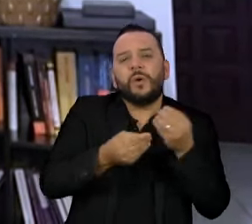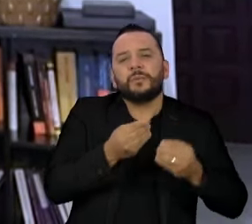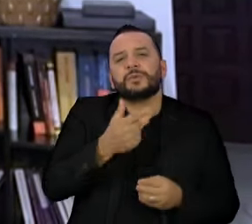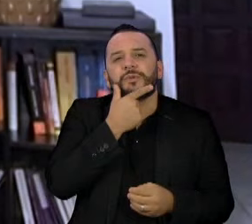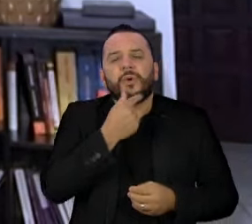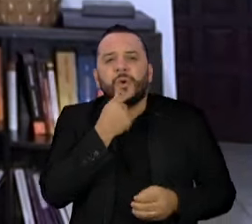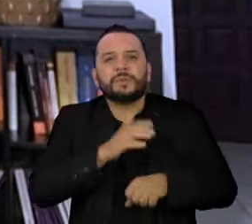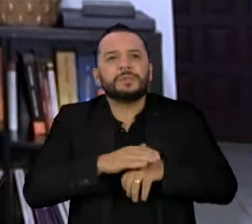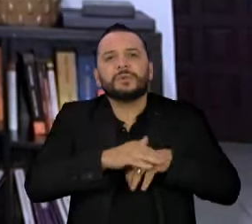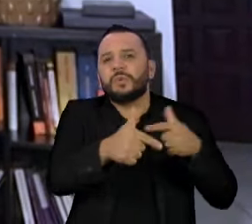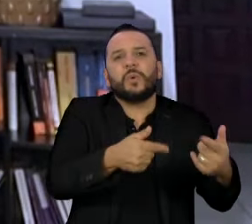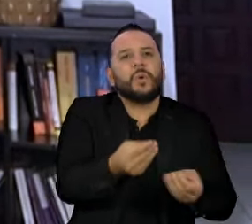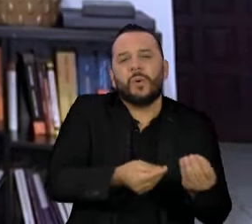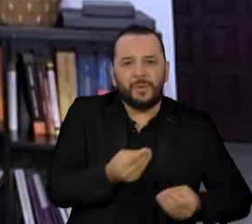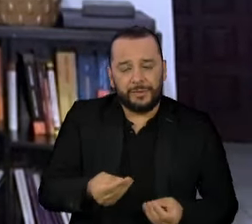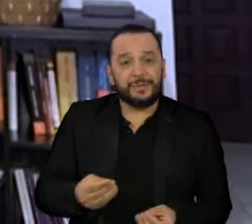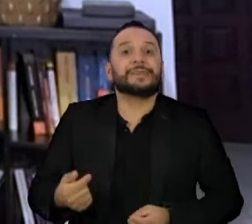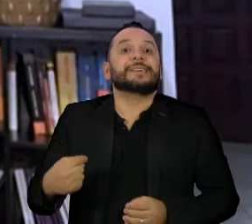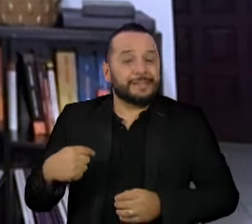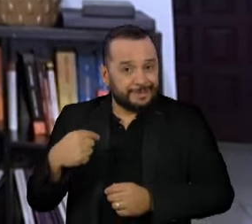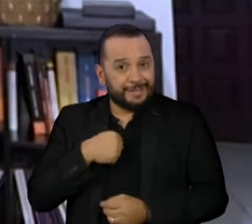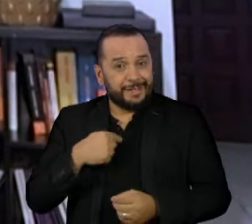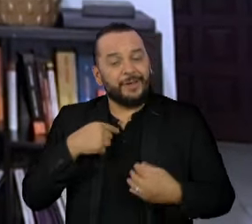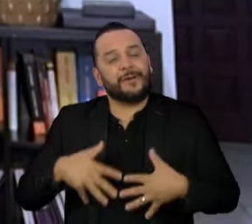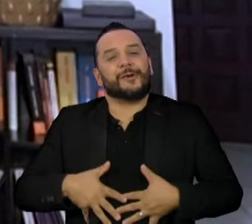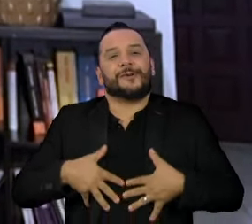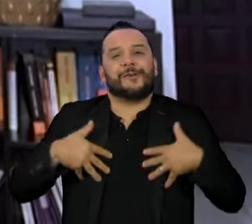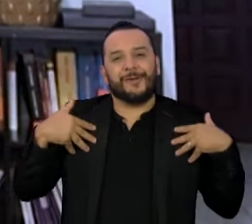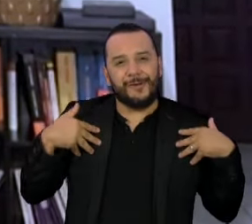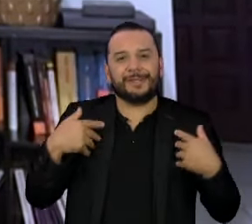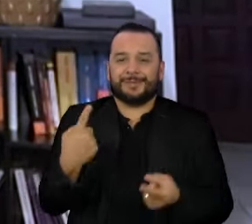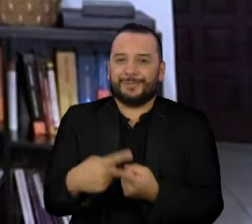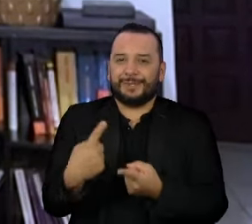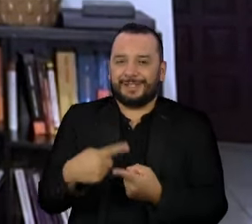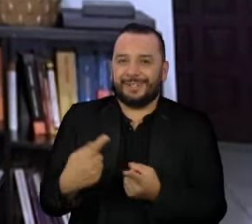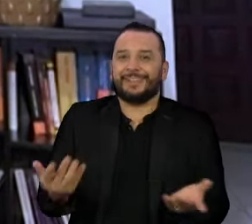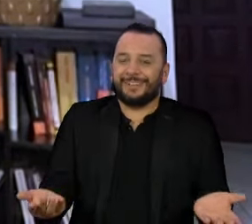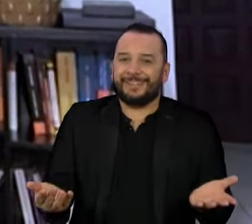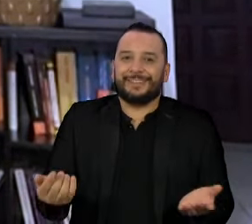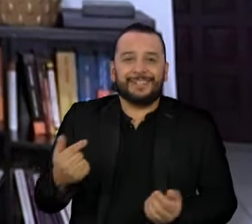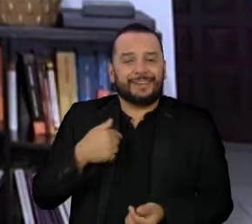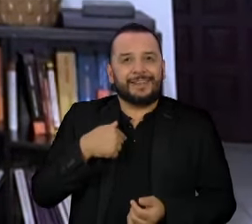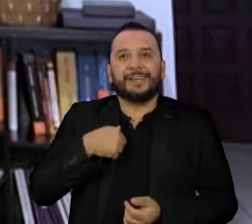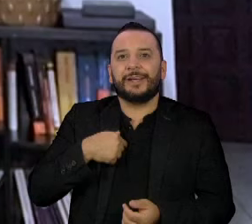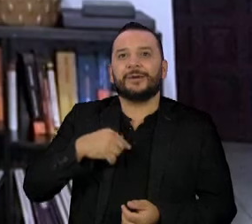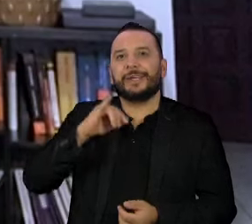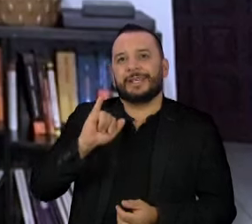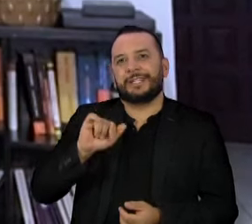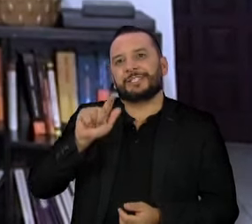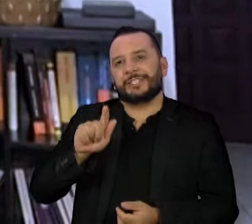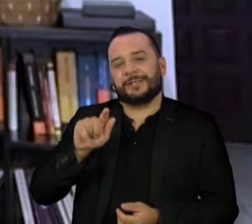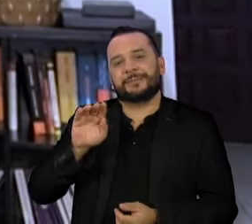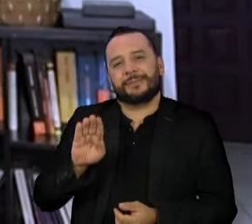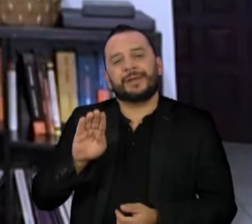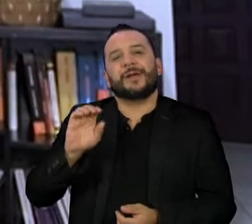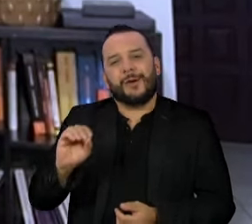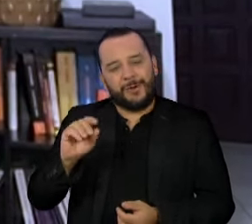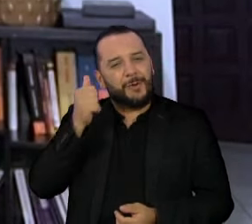E, eu tenho become uma pessoa que é intensa, muito orgulho de ser uma irmã,